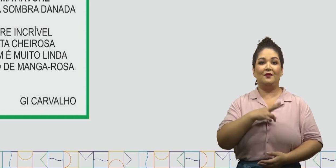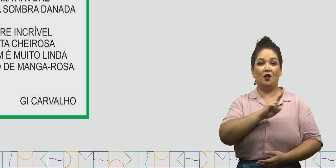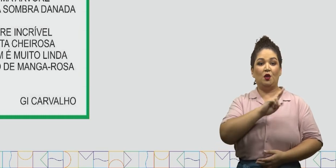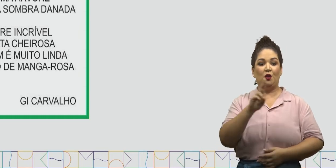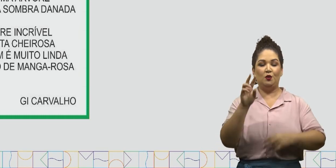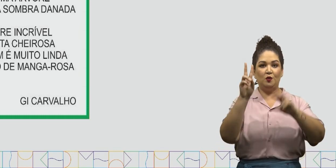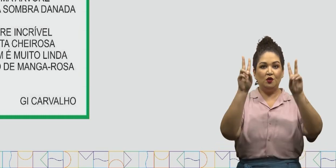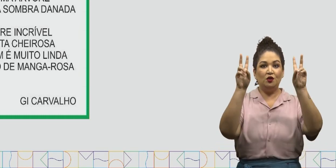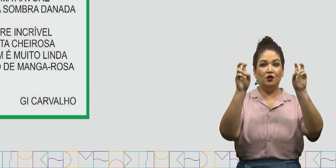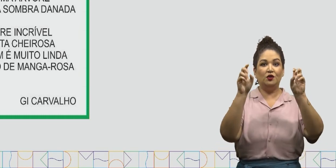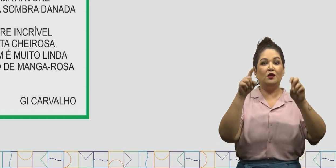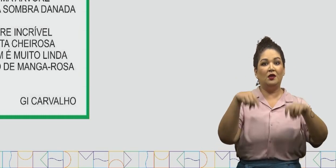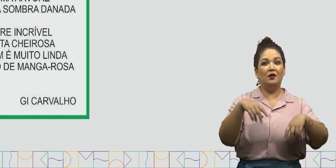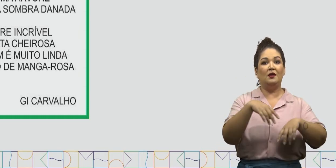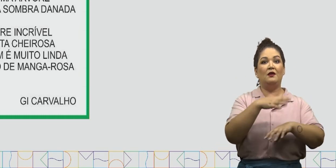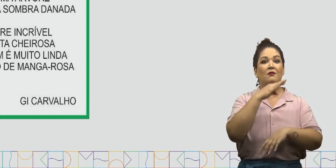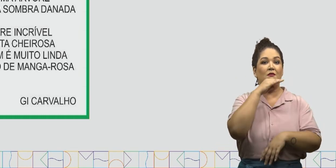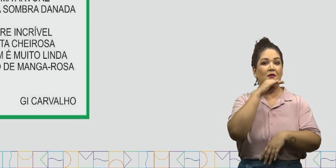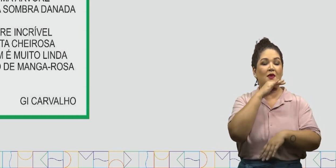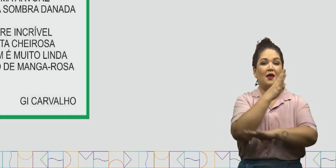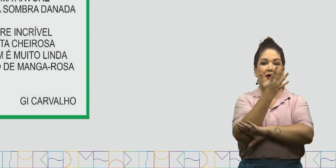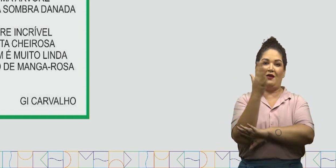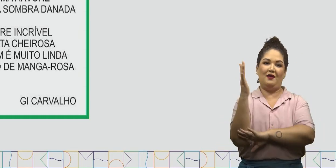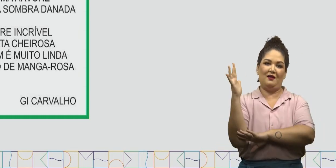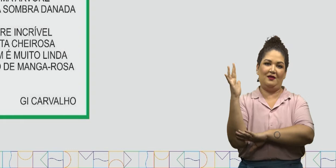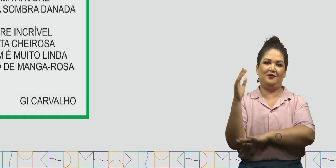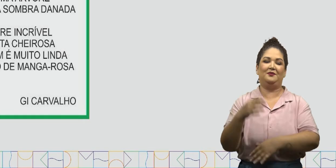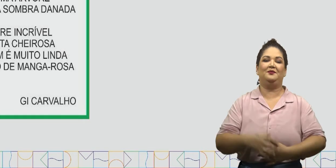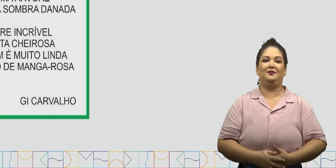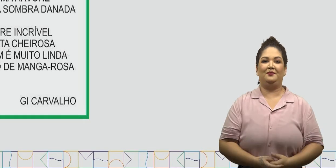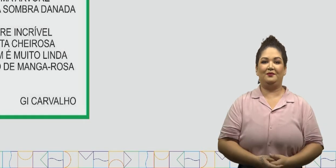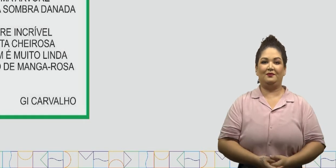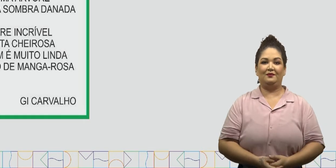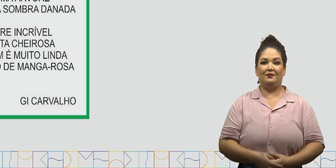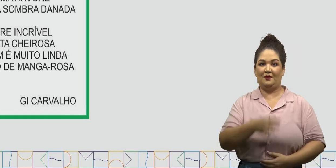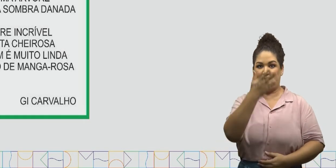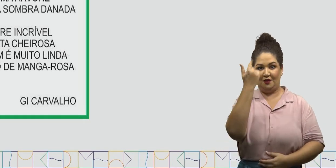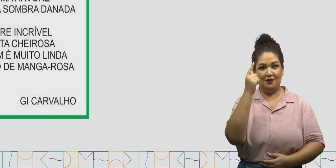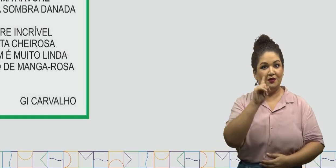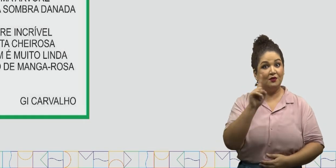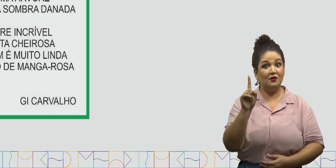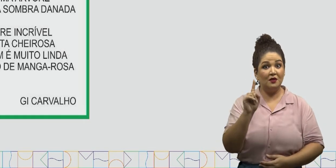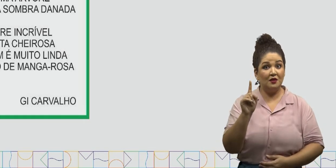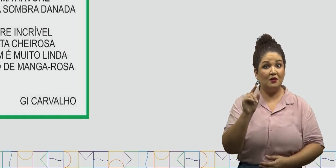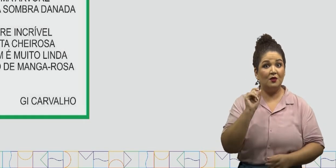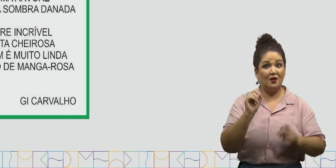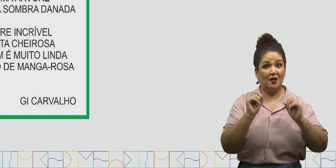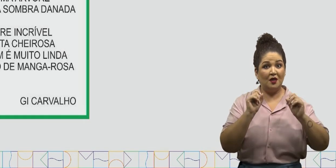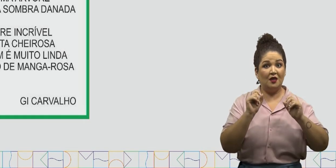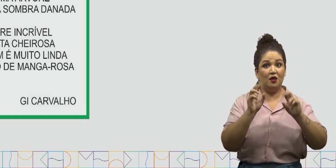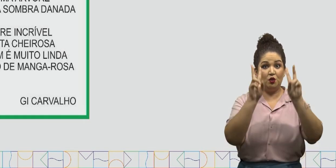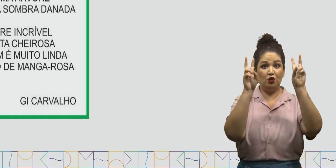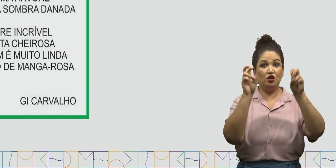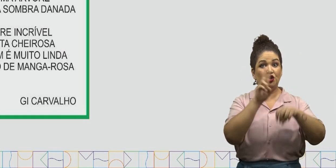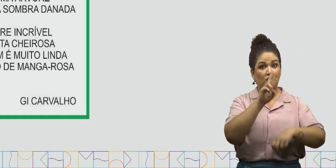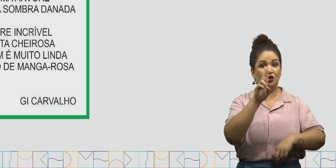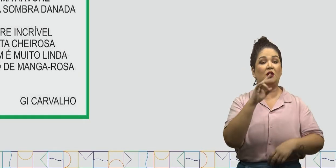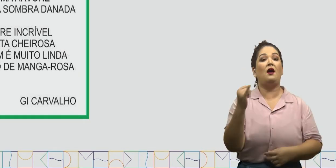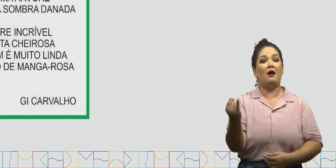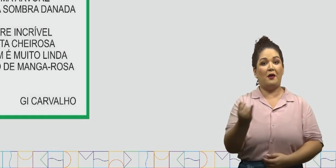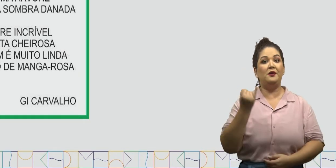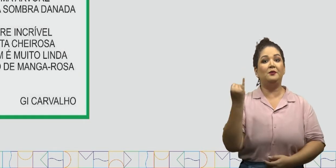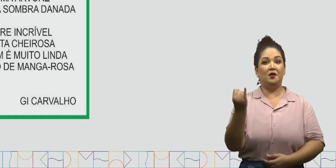O título do texto é A Mangueira. Não se esqueça que o título ele é